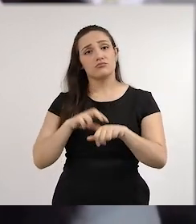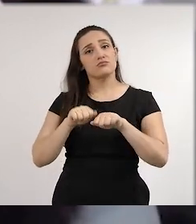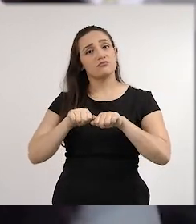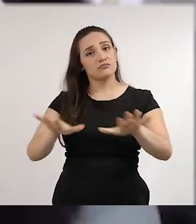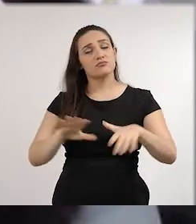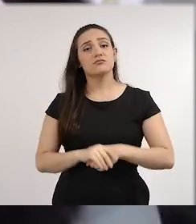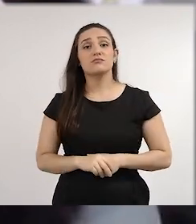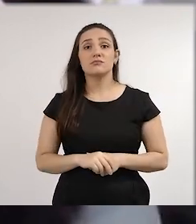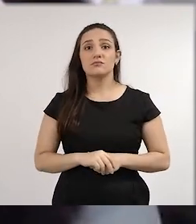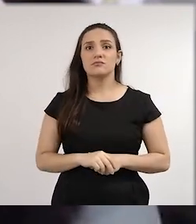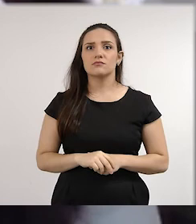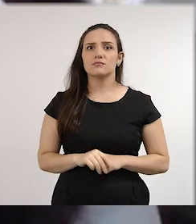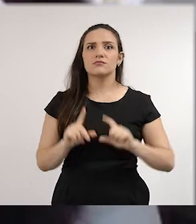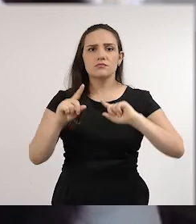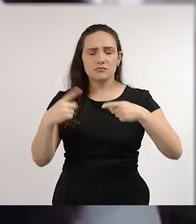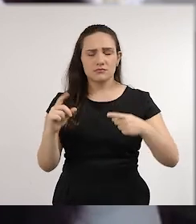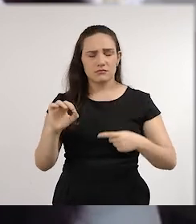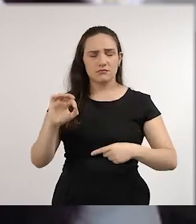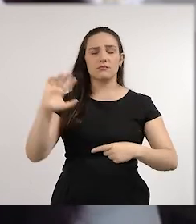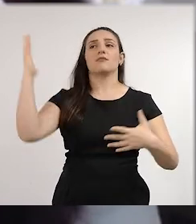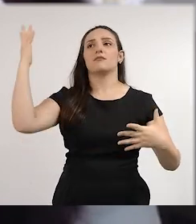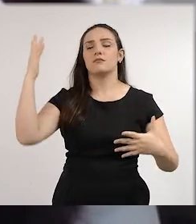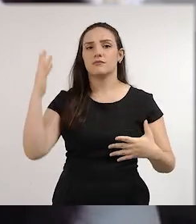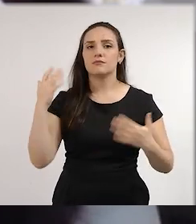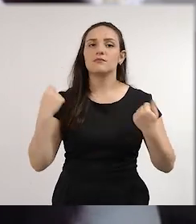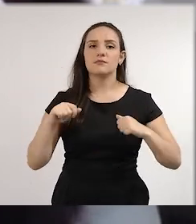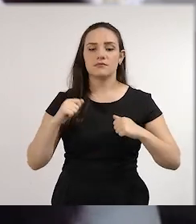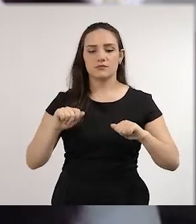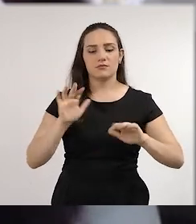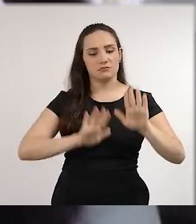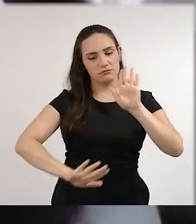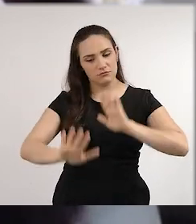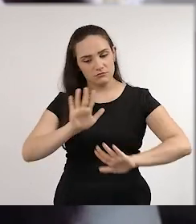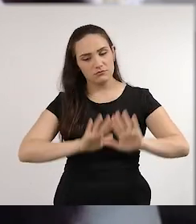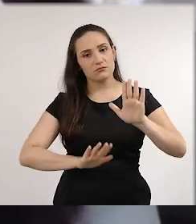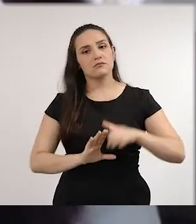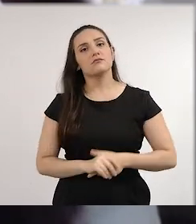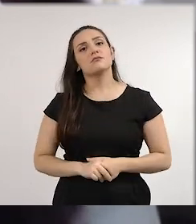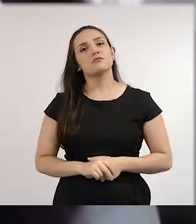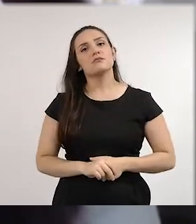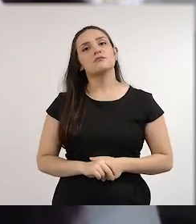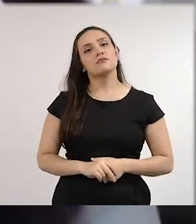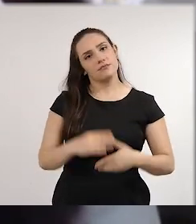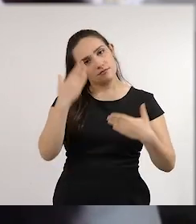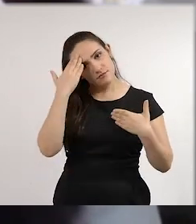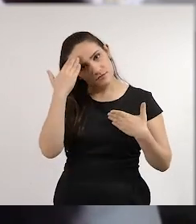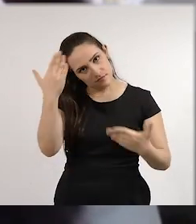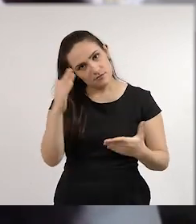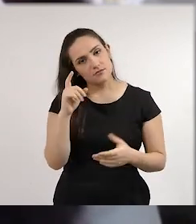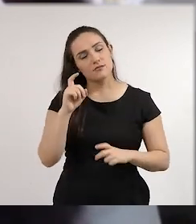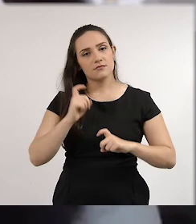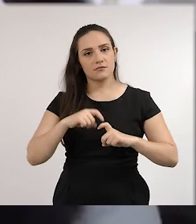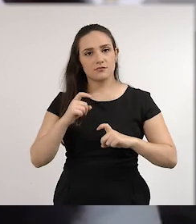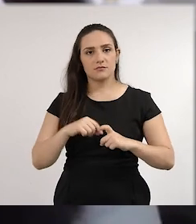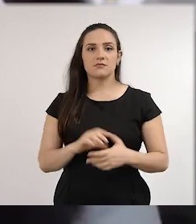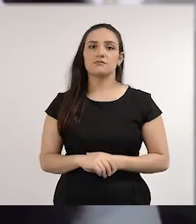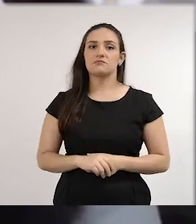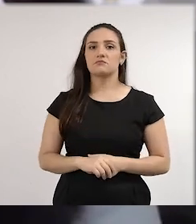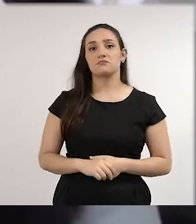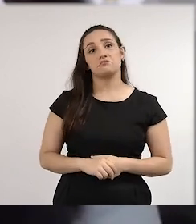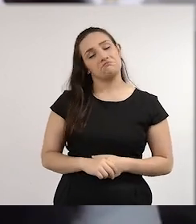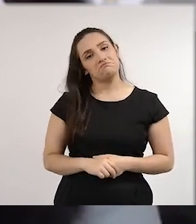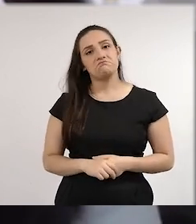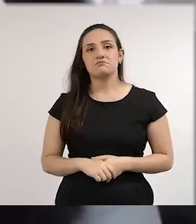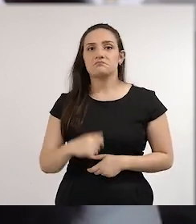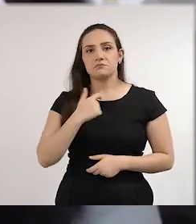né? Ninguém nem imaginava e realmente tem que tomar todo cuidado, é pouco. Doutora, muito obrigada. Eu acho que